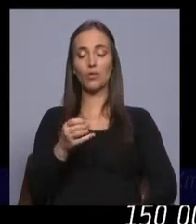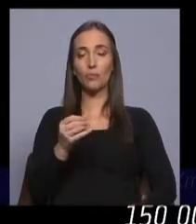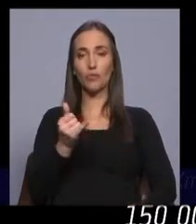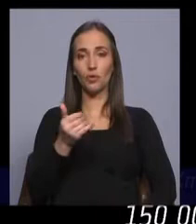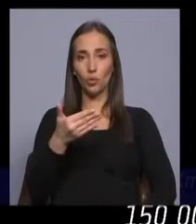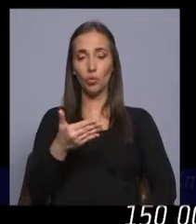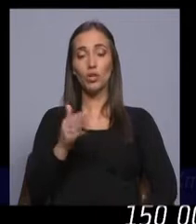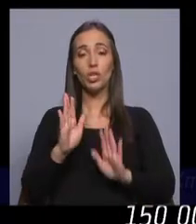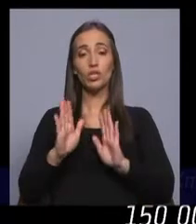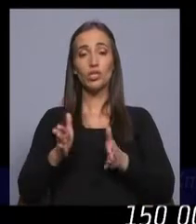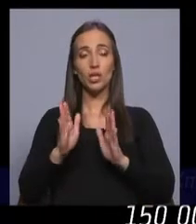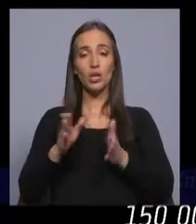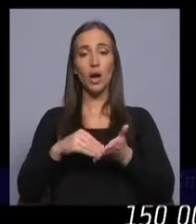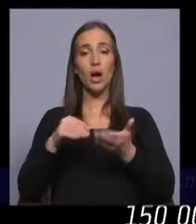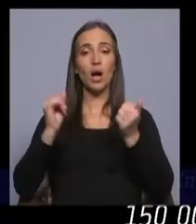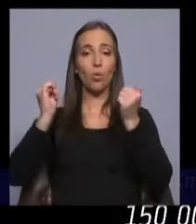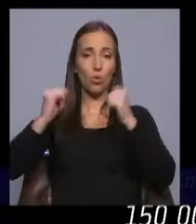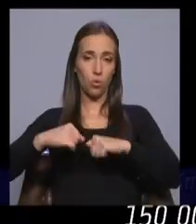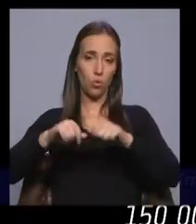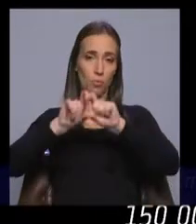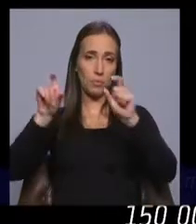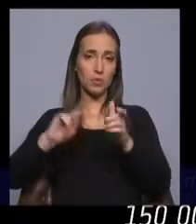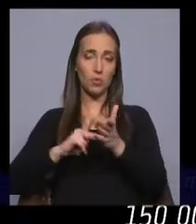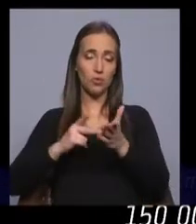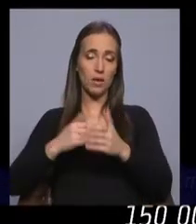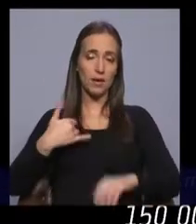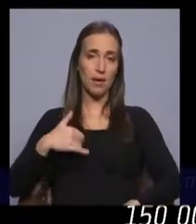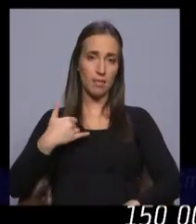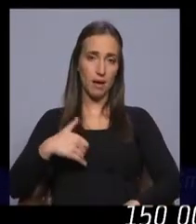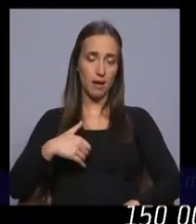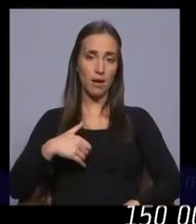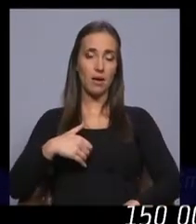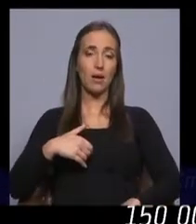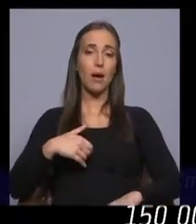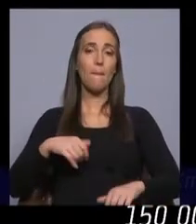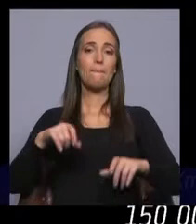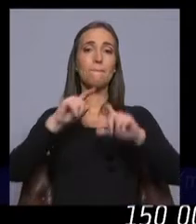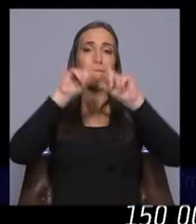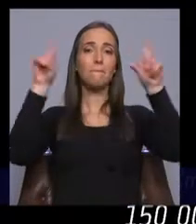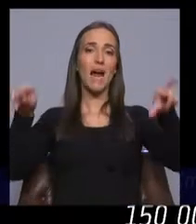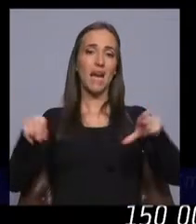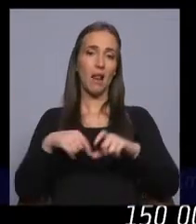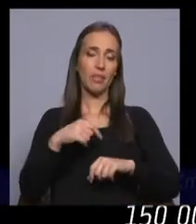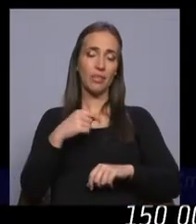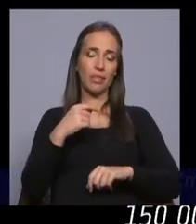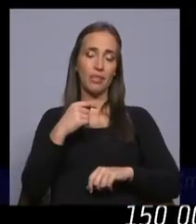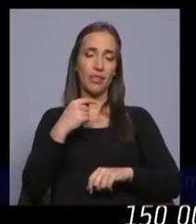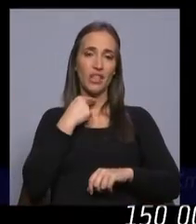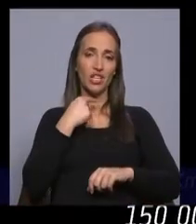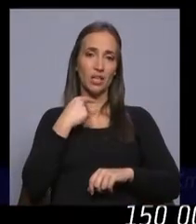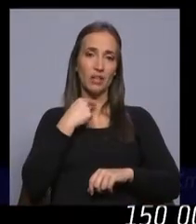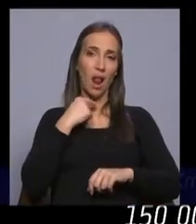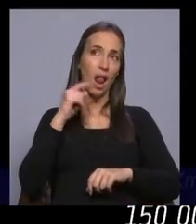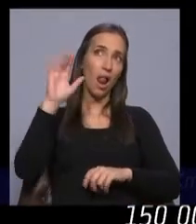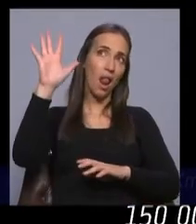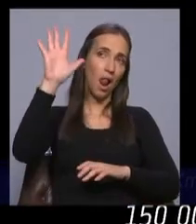firmou um acordo com uma startup canadiana para colocar um painel digital em órbita. E, portanto, isto é mais uma